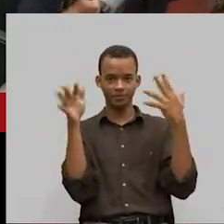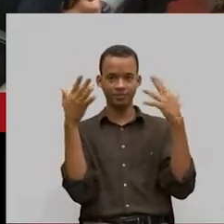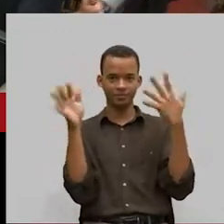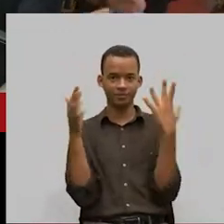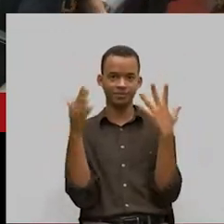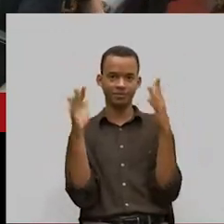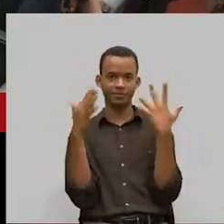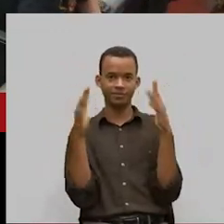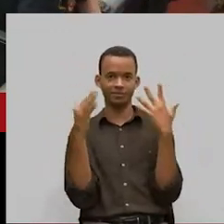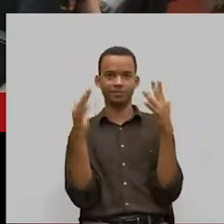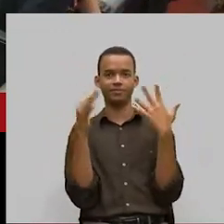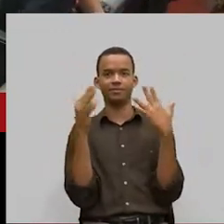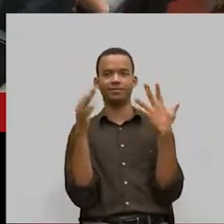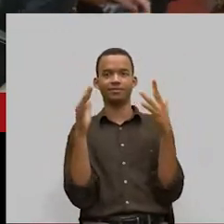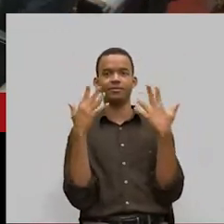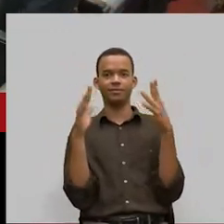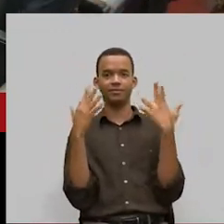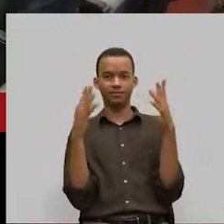obrigado